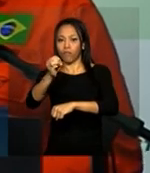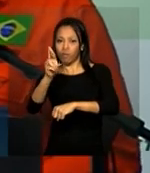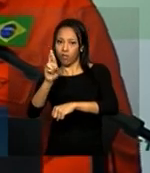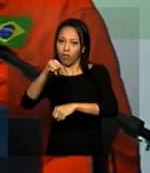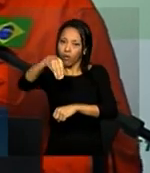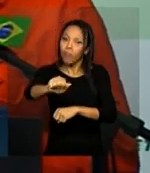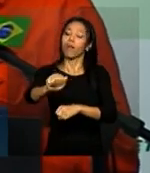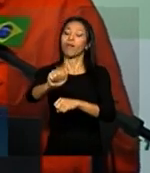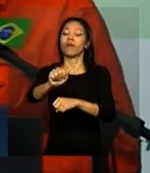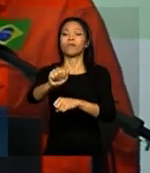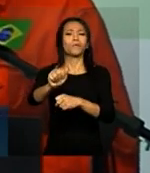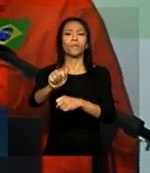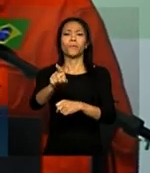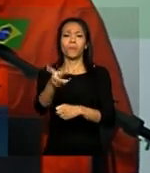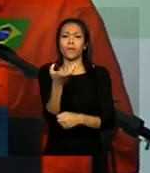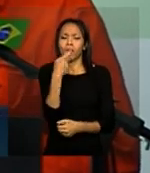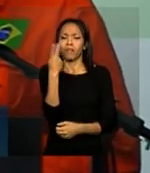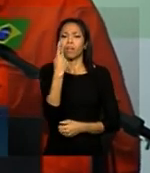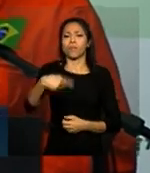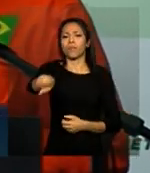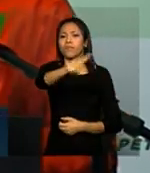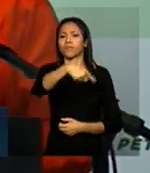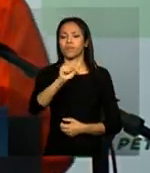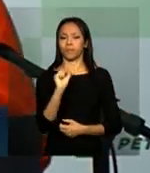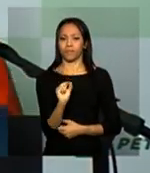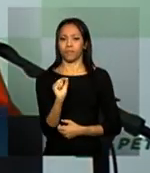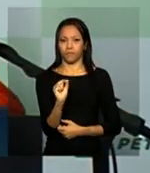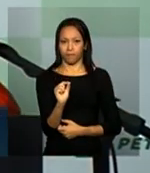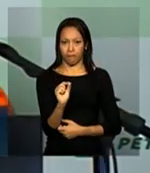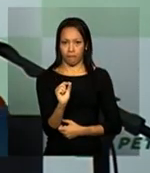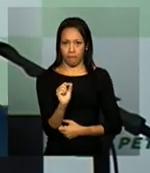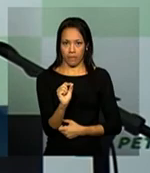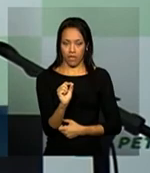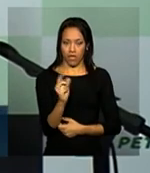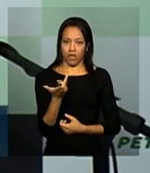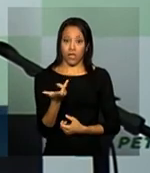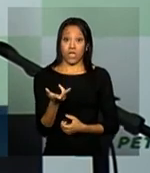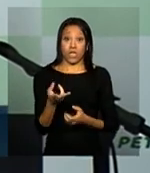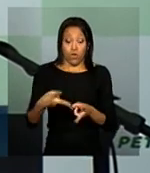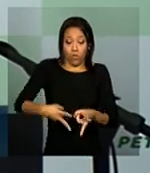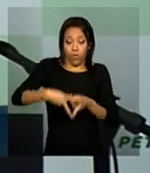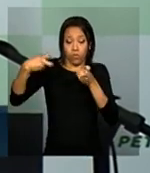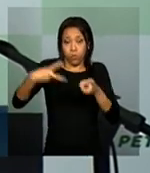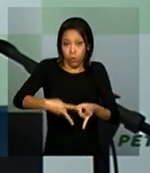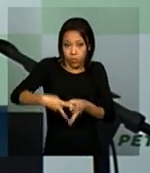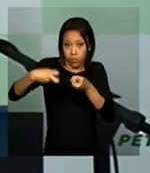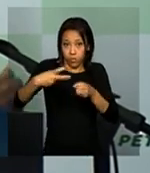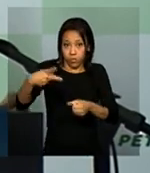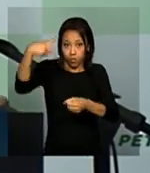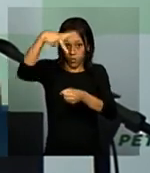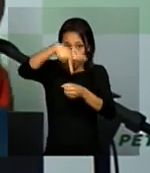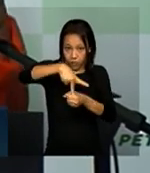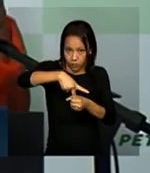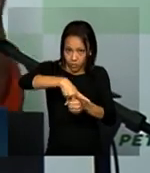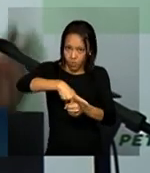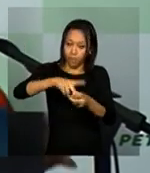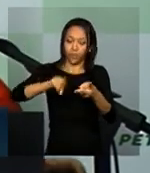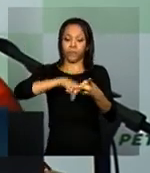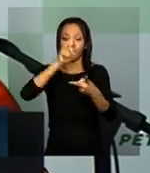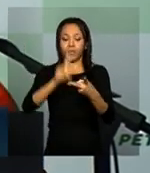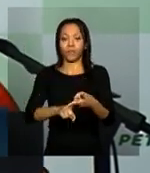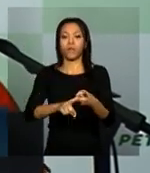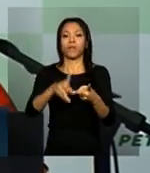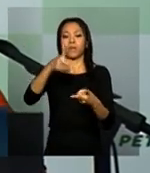Então, o que eu quero dizer para vocês é o seguinte: com a exploração do petróleo, do pré-sal,